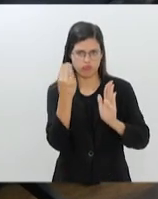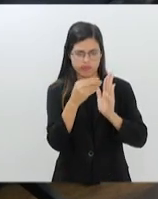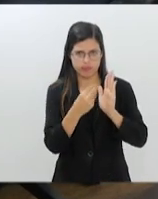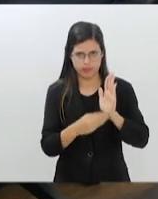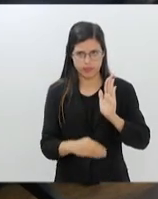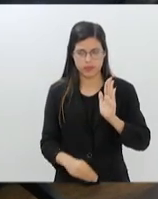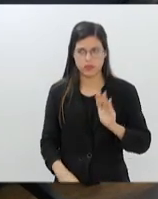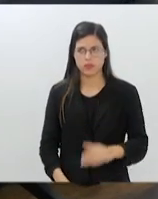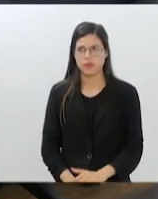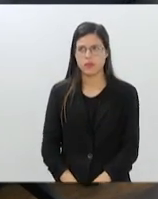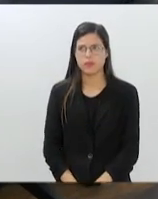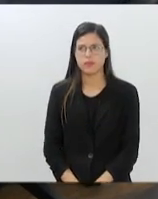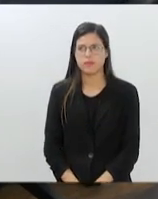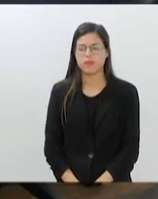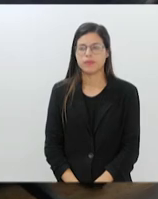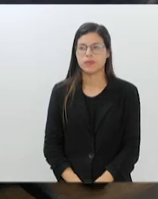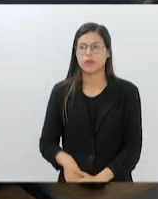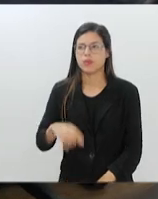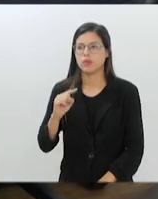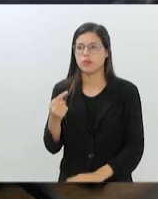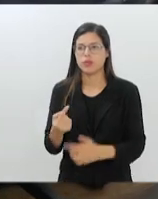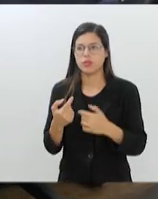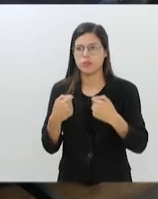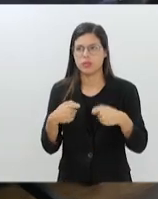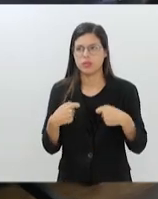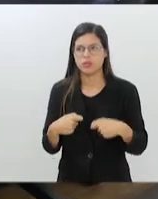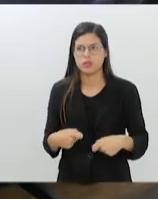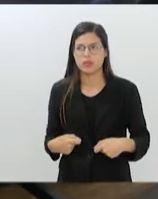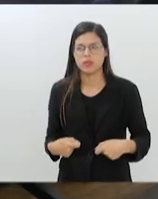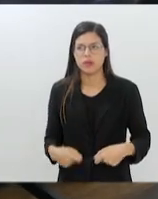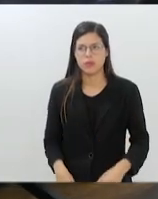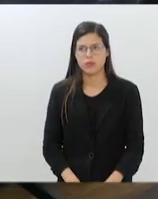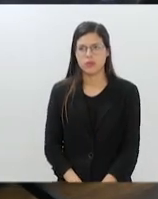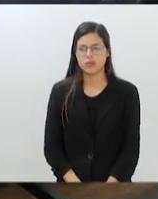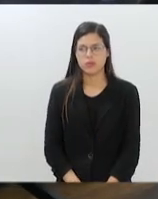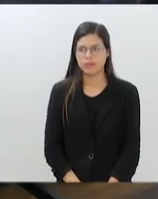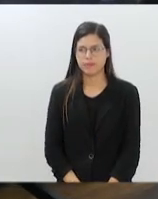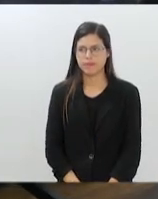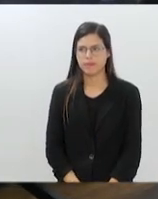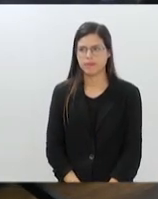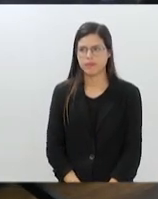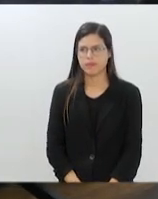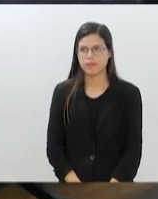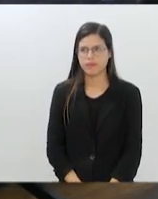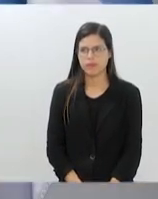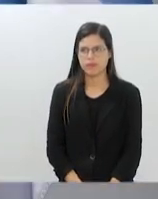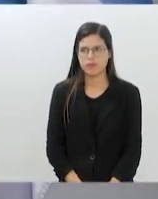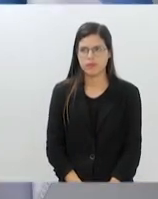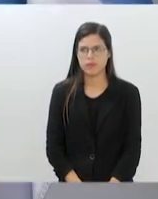esses que a gente precisa ao invés de determinar aqui um um prazo